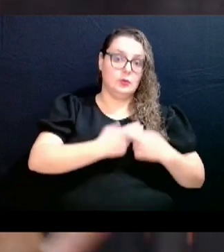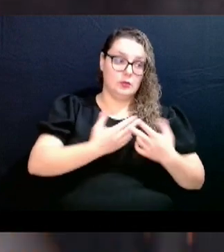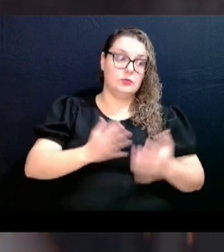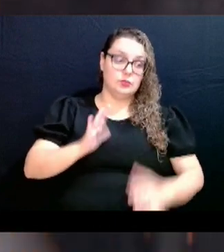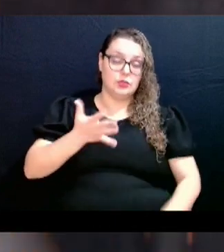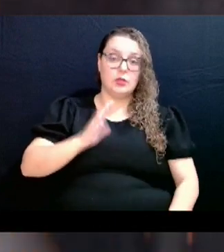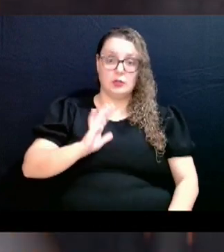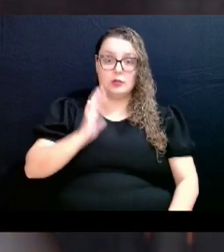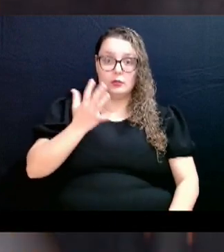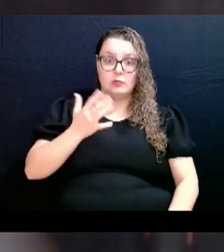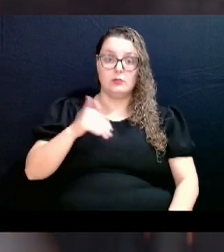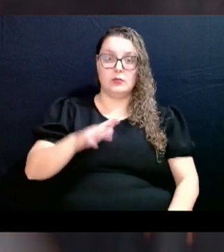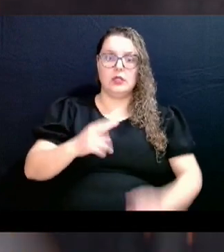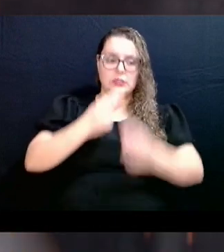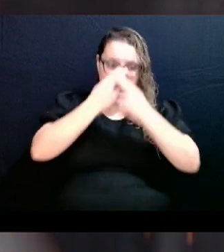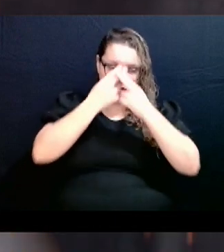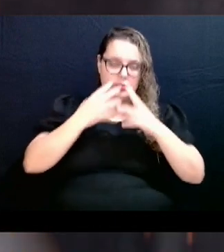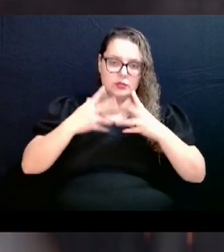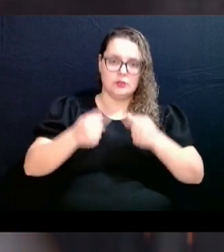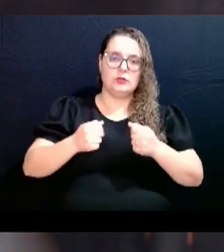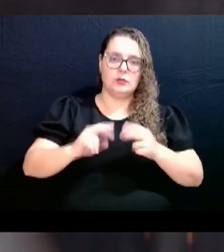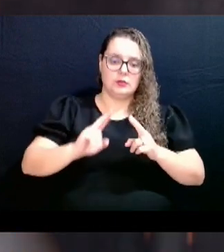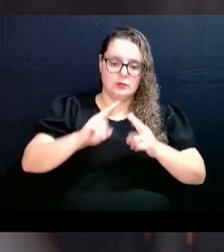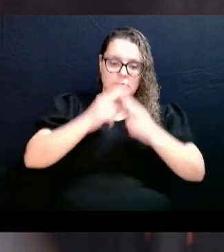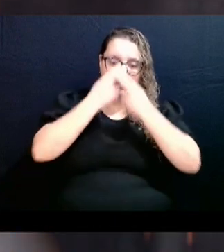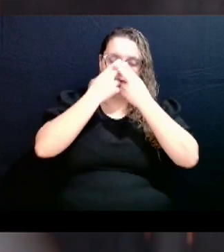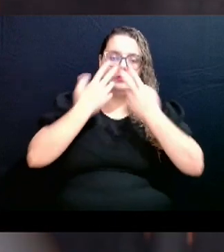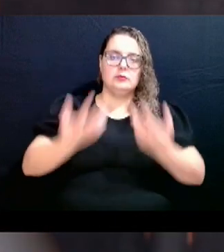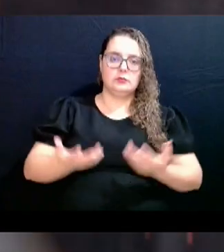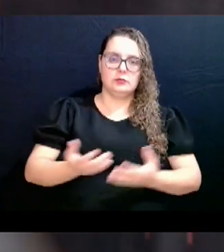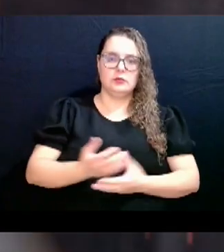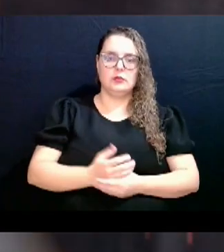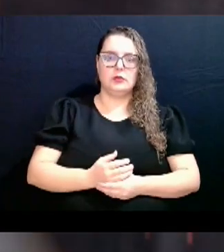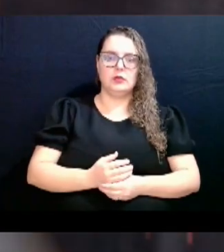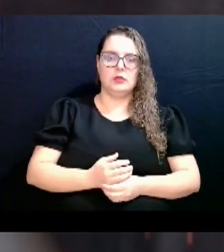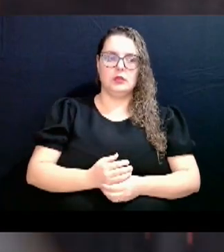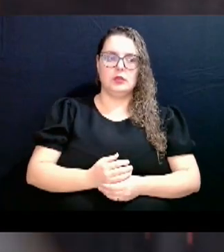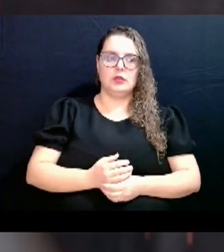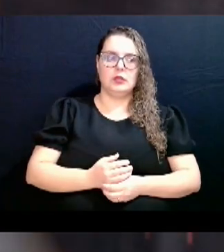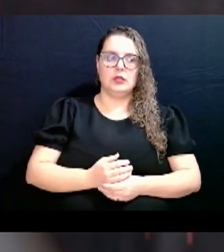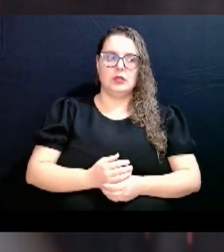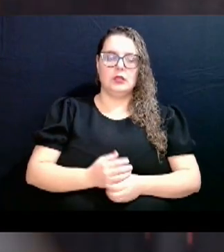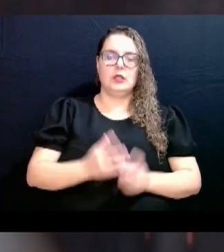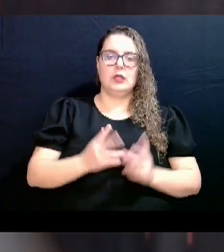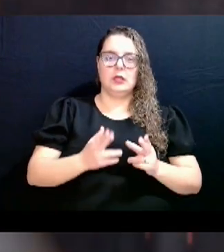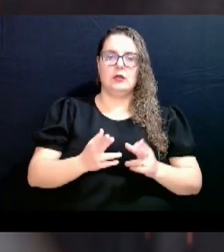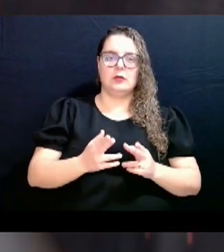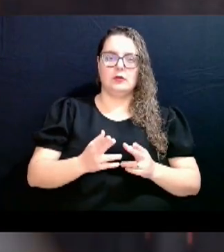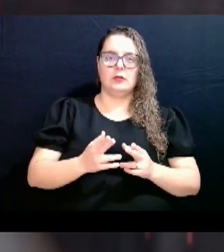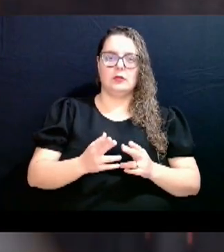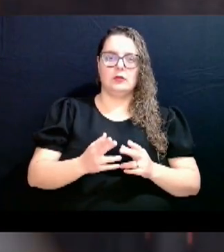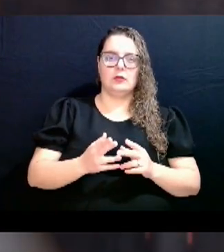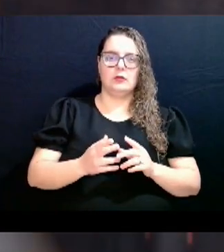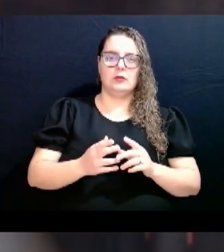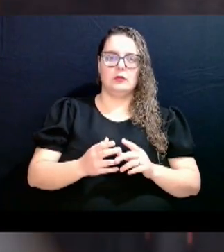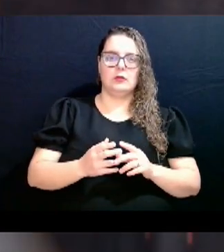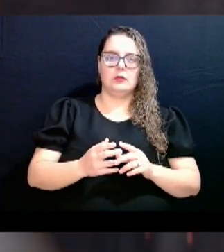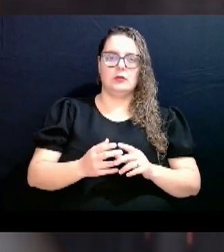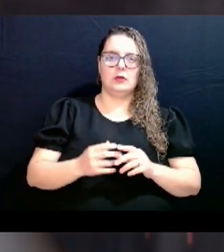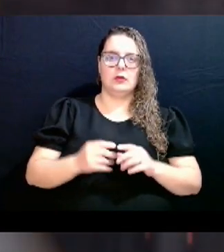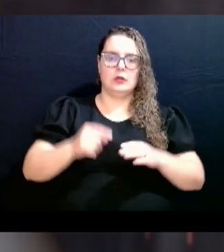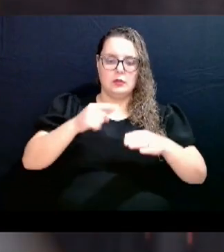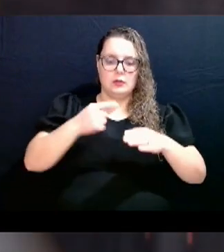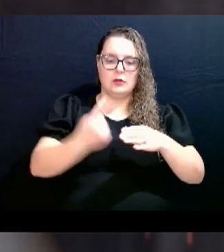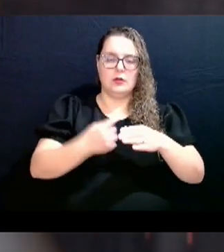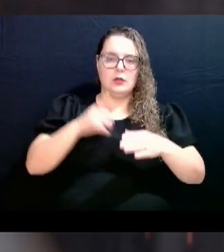trauma, tudo isso são traumas, né? O trauma, ele é como se fosse ali um risquinho no nosso DVD, quem teve DVD, disco